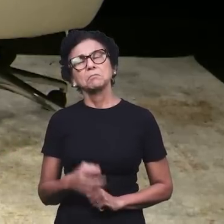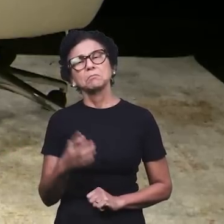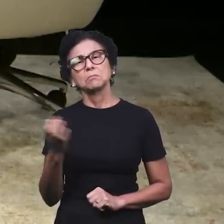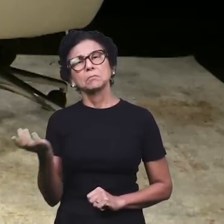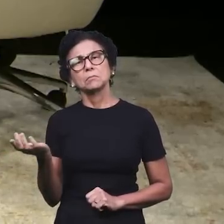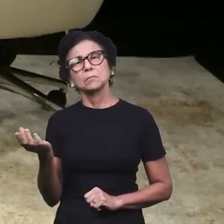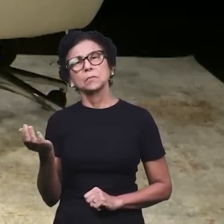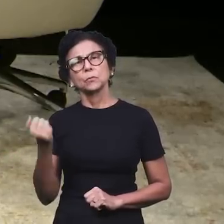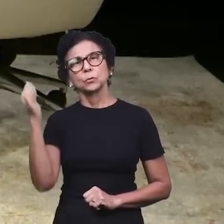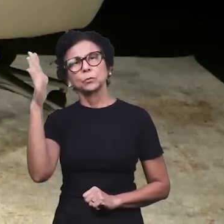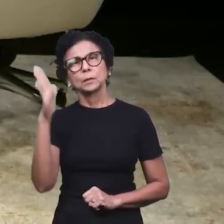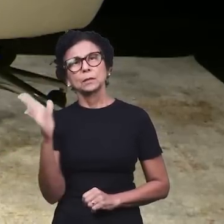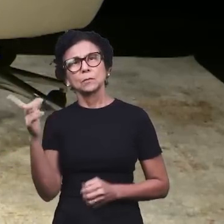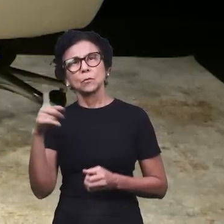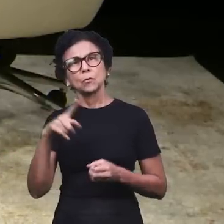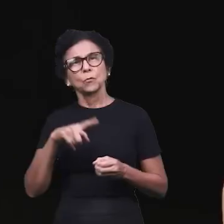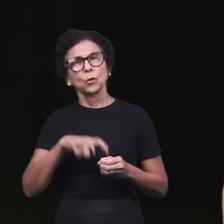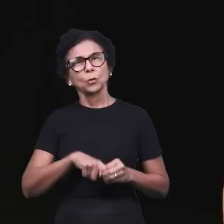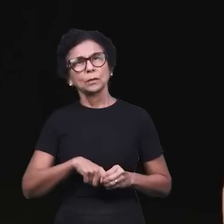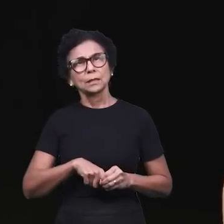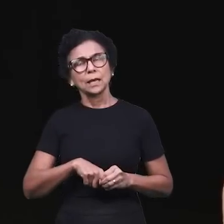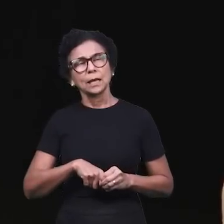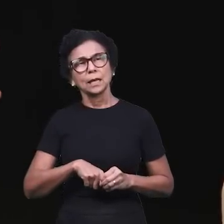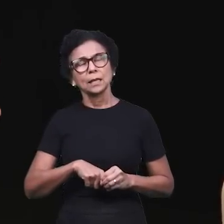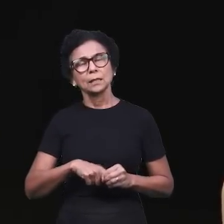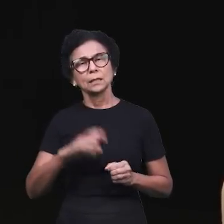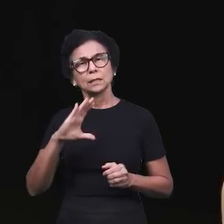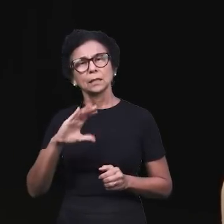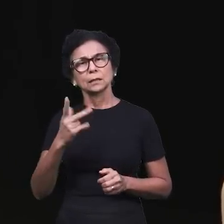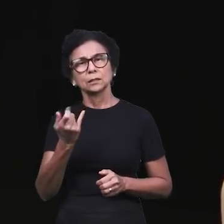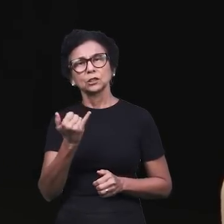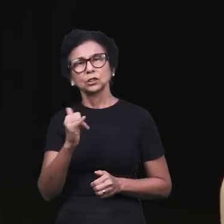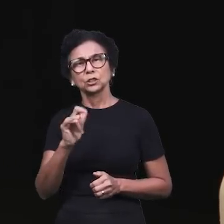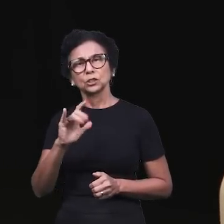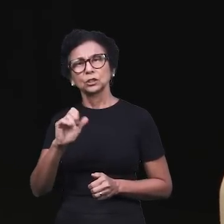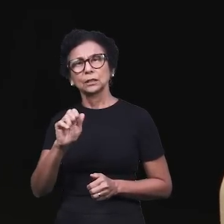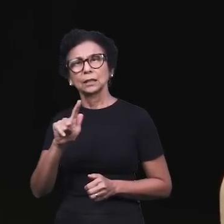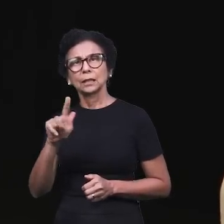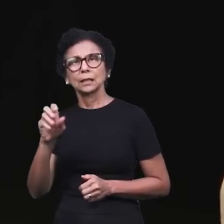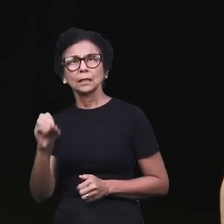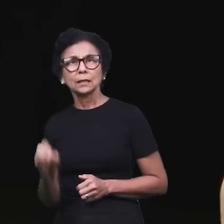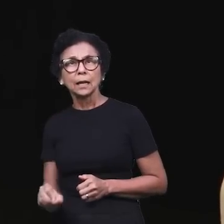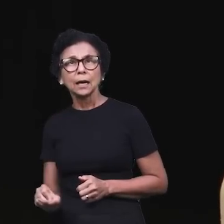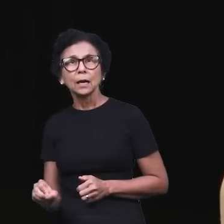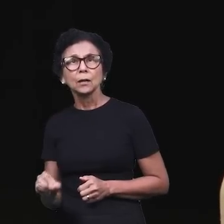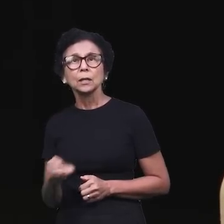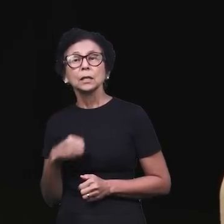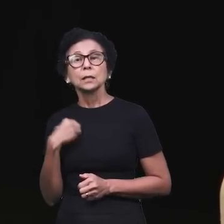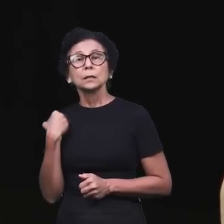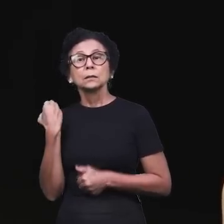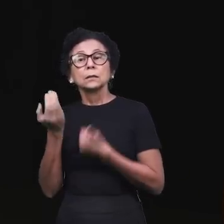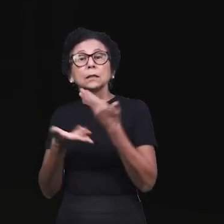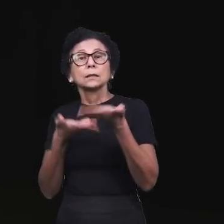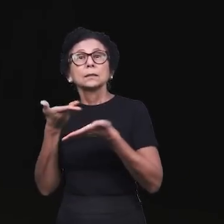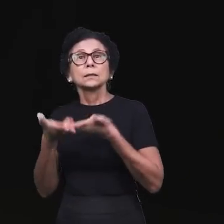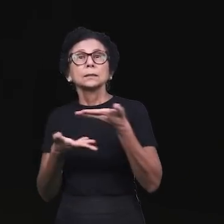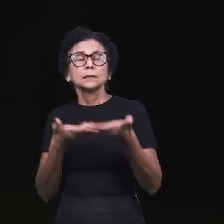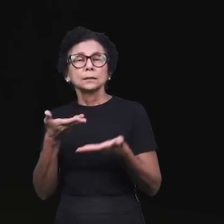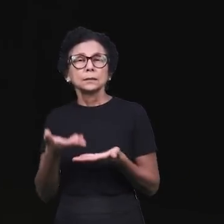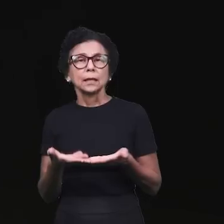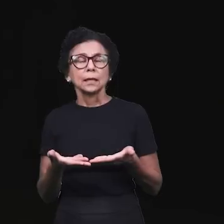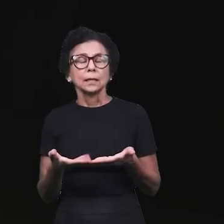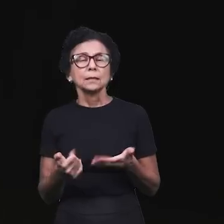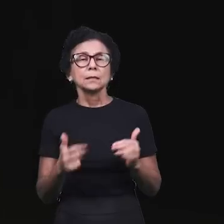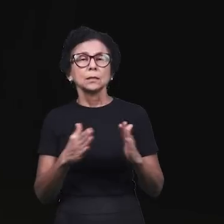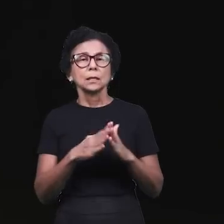uns 10 anos em Chicago. E aí nós damos assistência àquela igreja de Indiana, viajamos a fim de